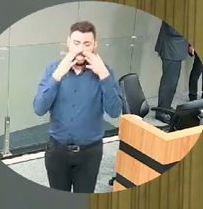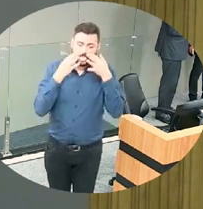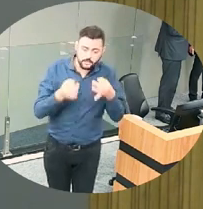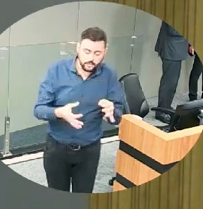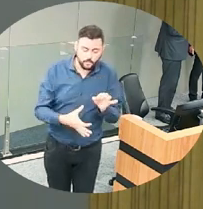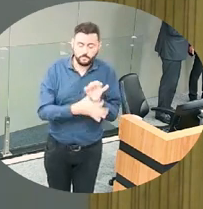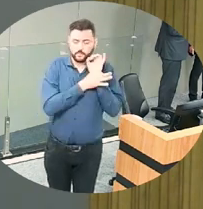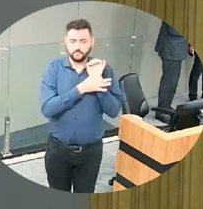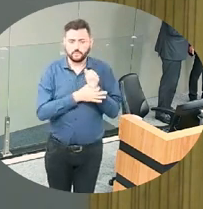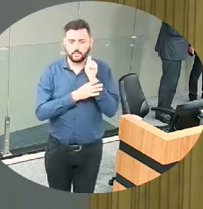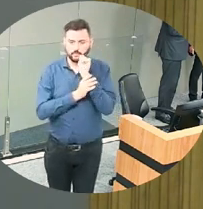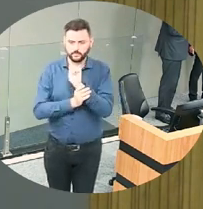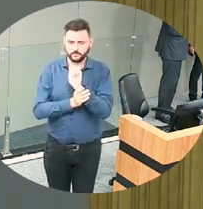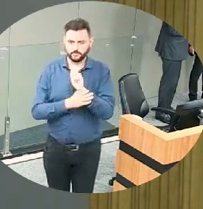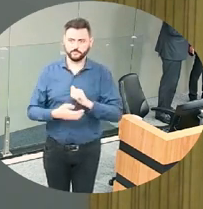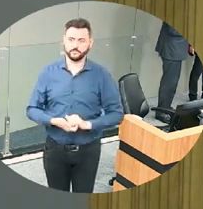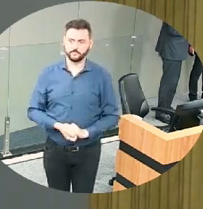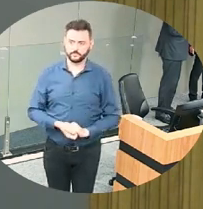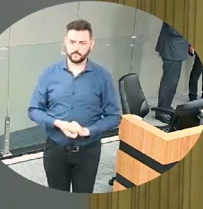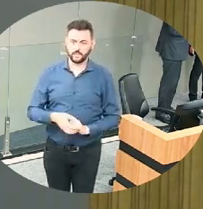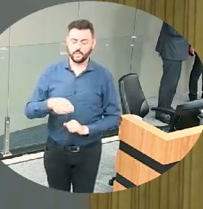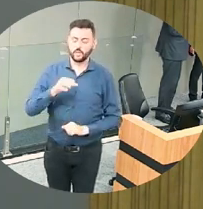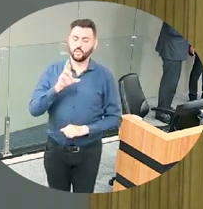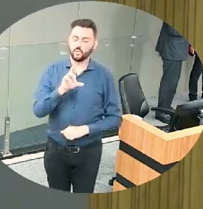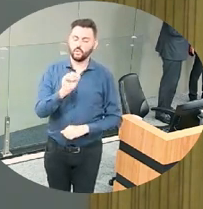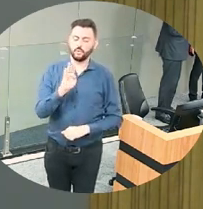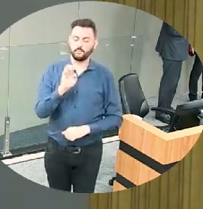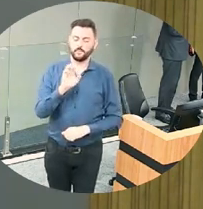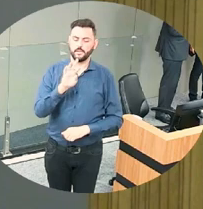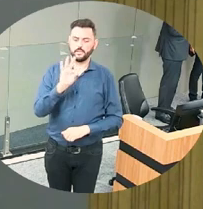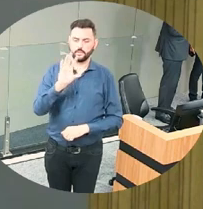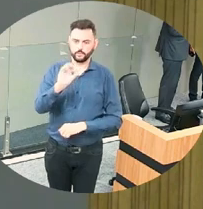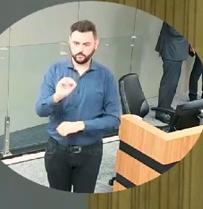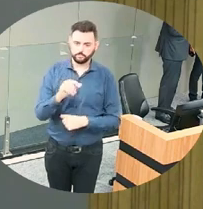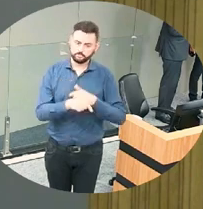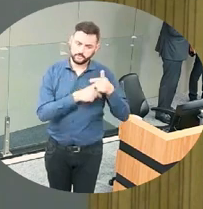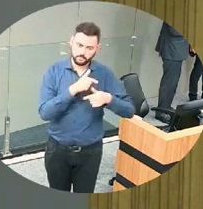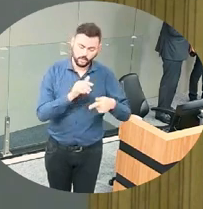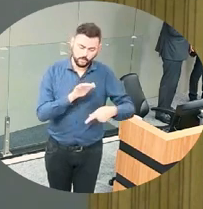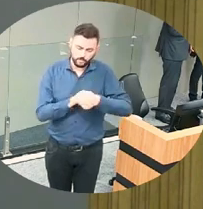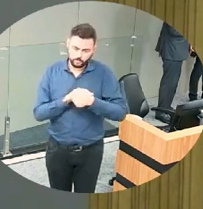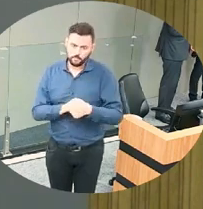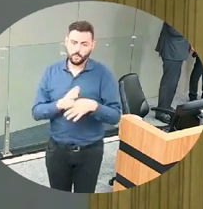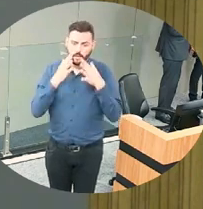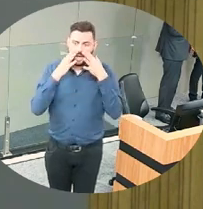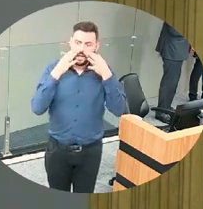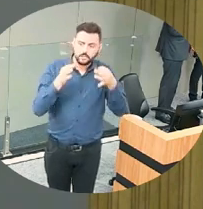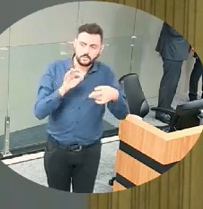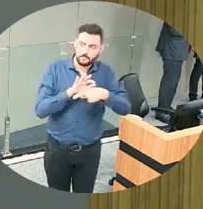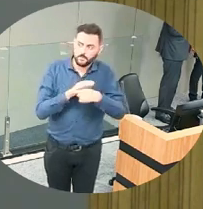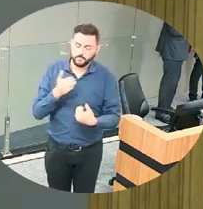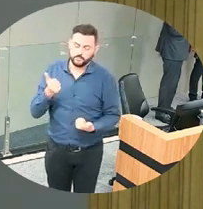ouvidora da mulher e Roberto basilone leite no cargo de ouvidor